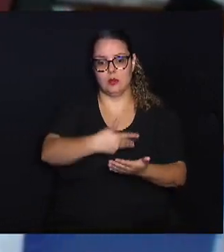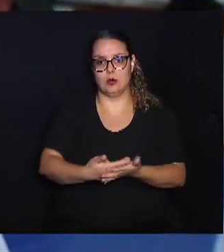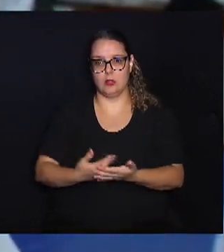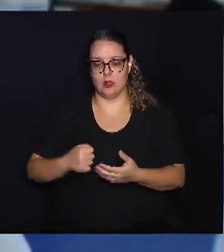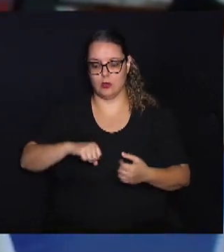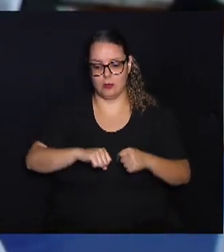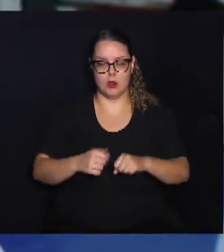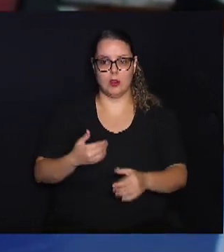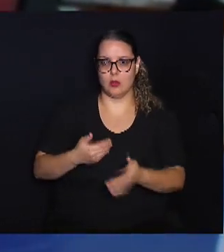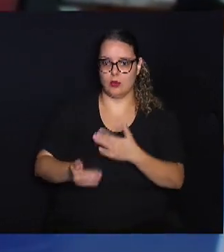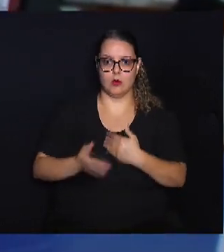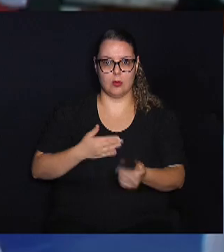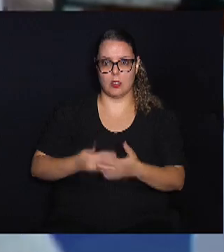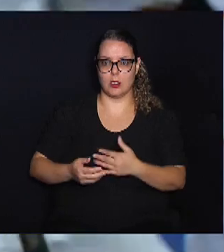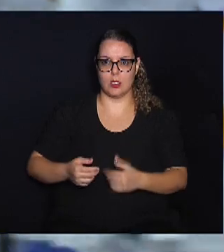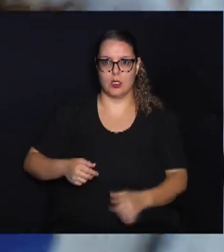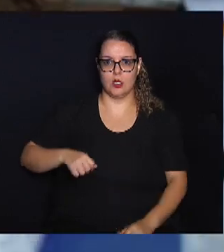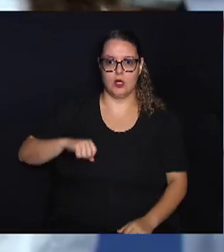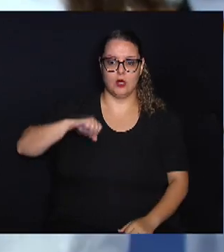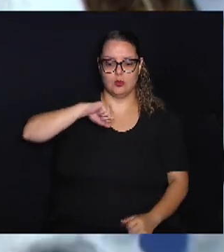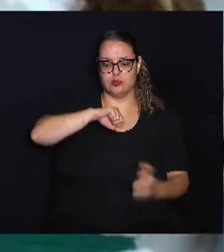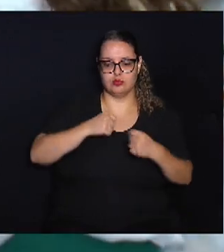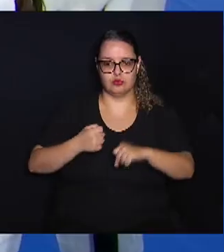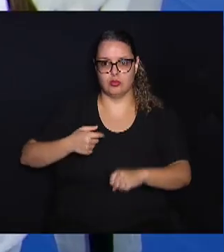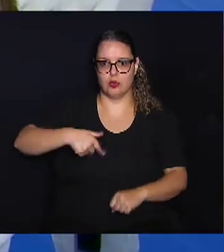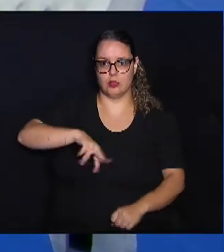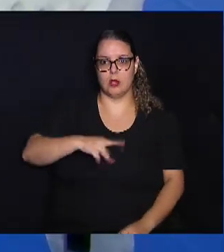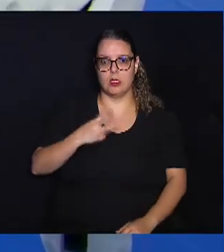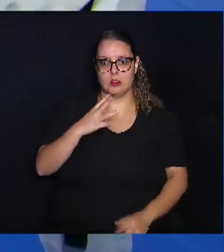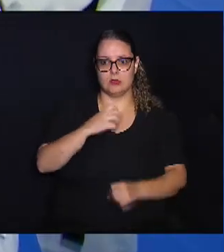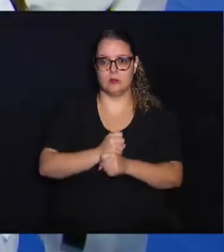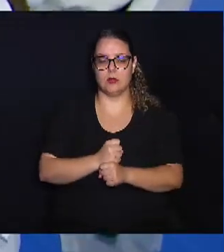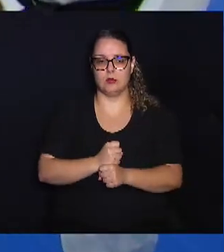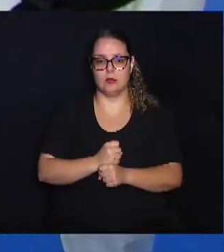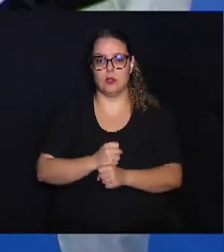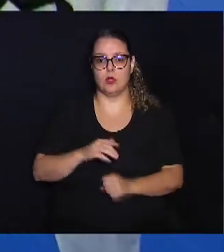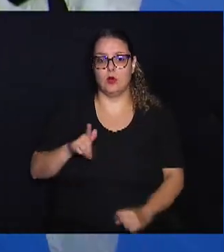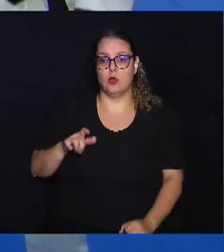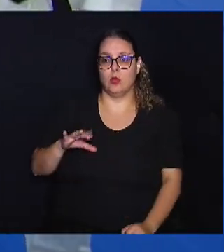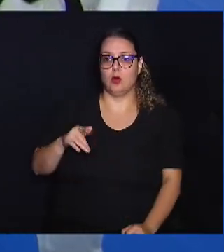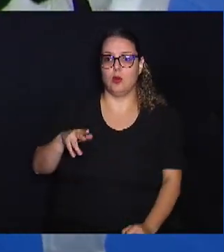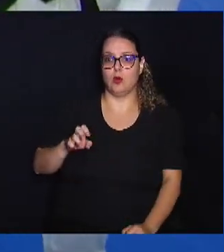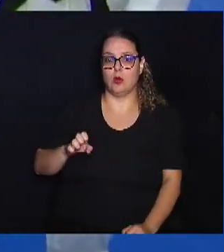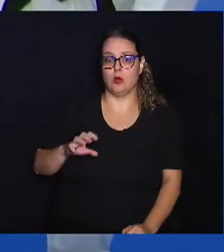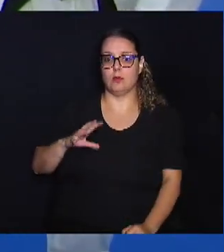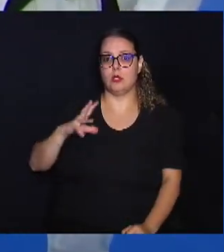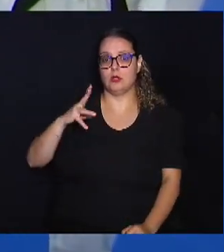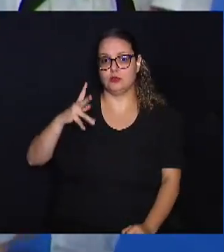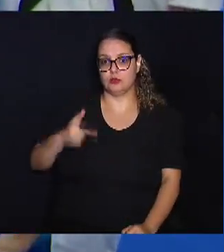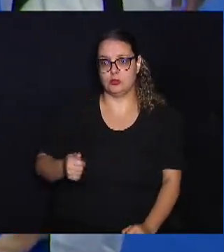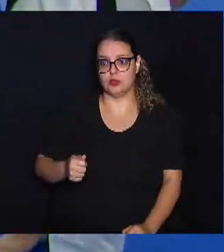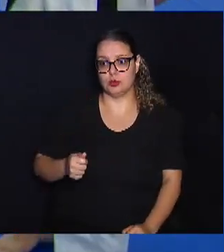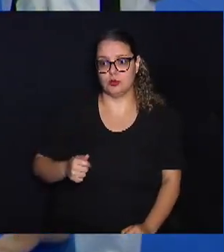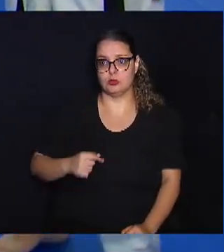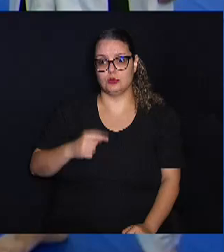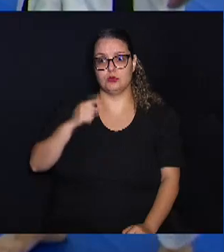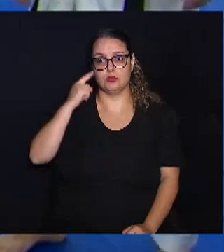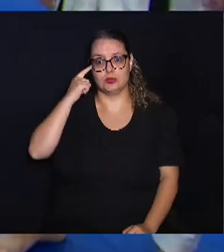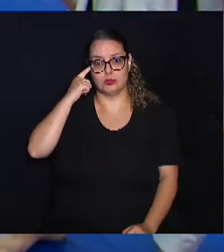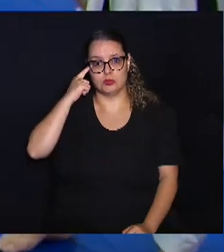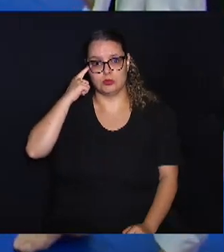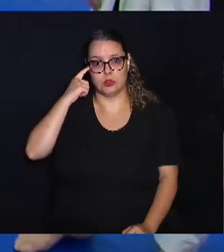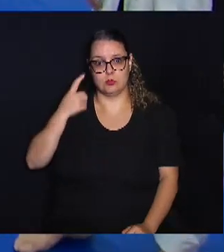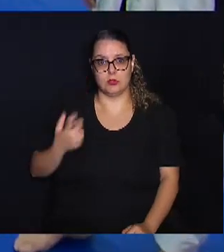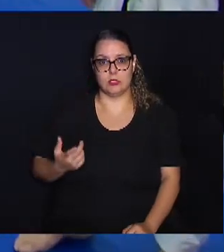aí qualquer golpe, chute ou soco, valem 3 pontos. Os golpes a princípio são todos em japonês.